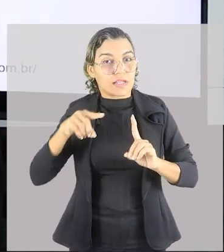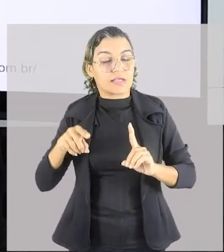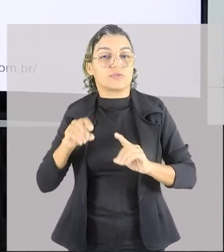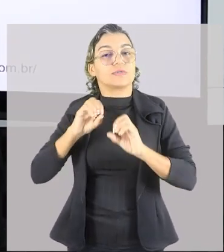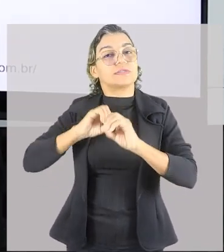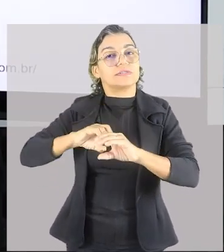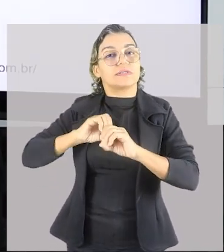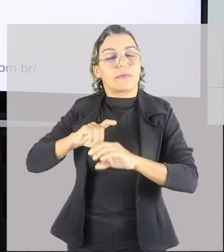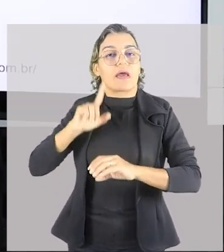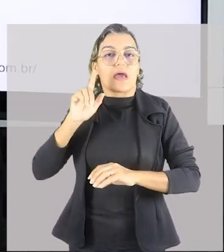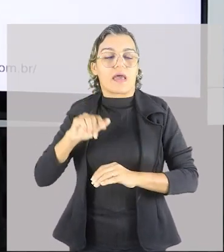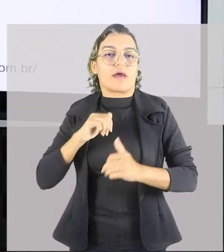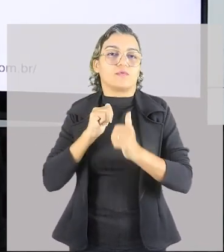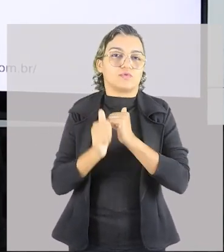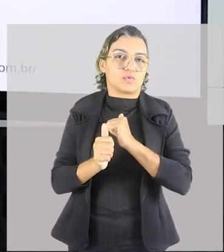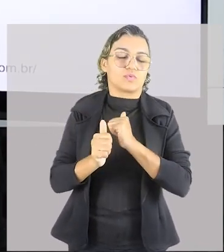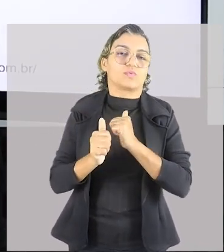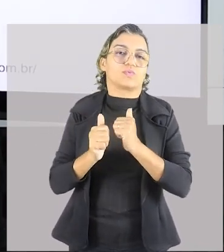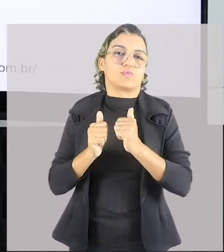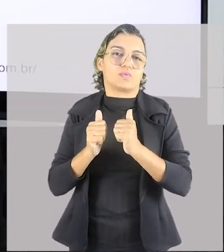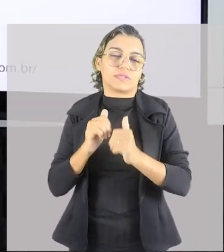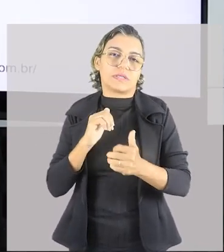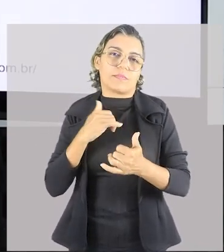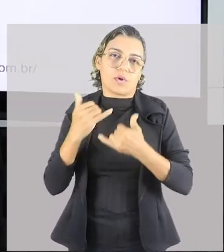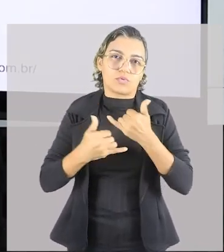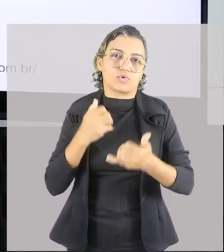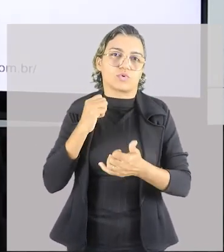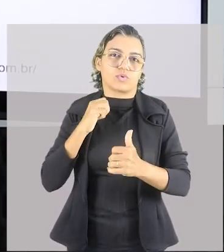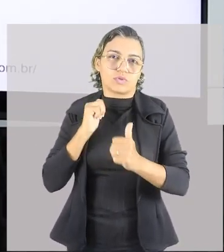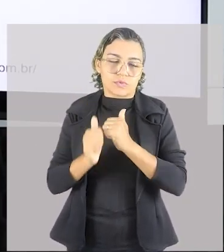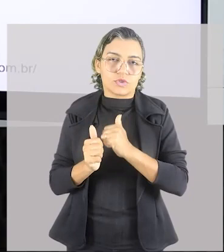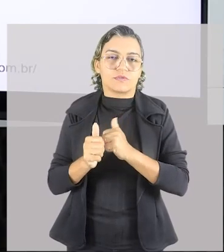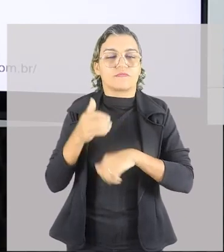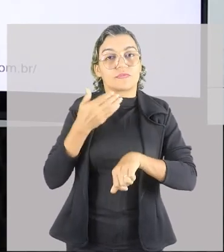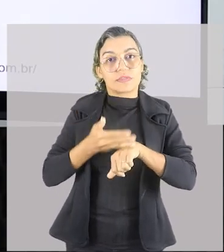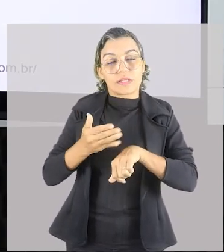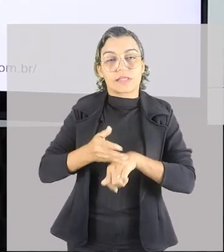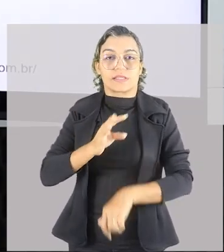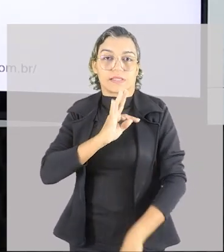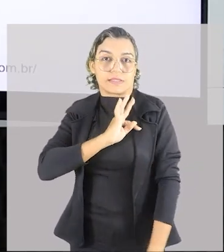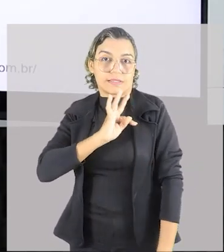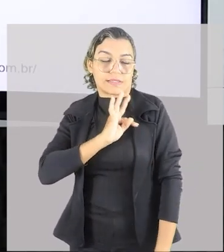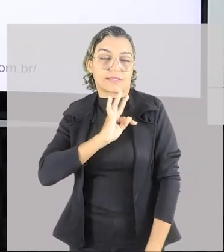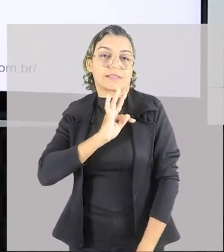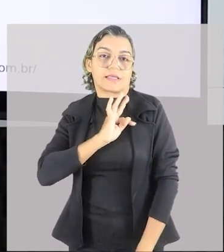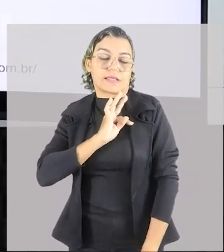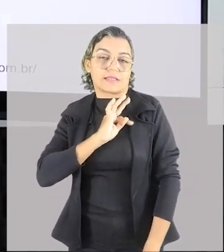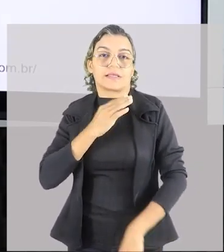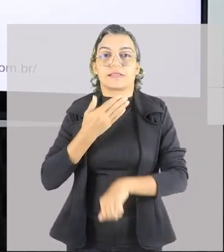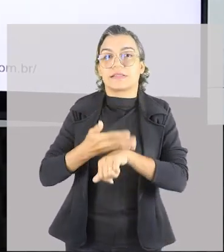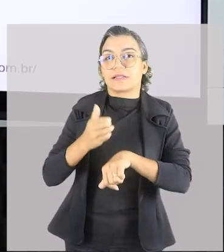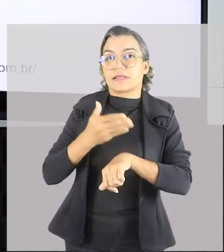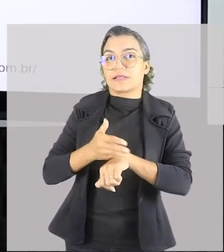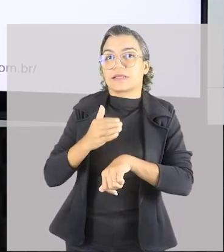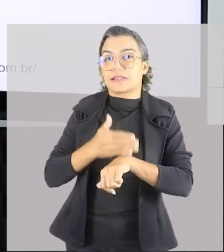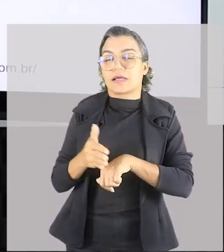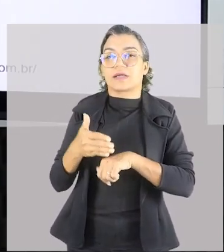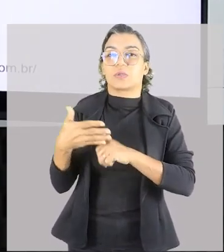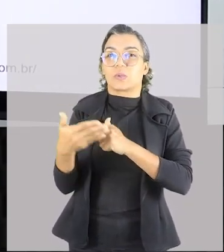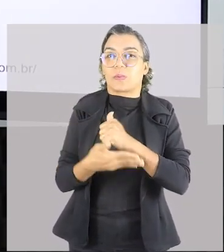jogo esportivo, onde a gente está treinando a técnica, treinando os